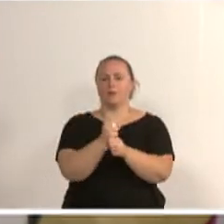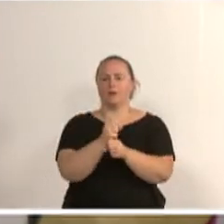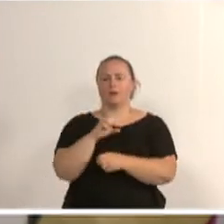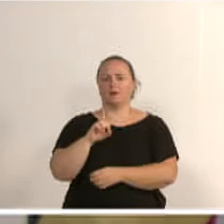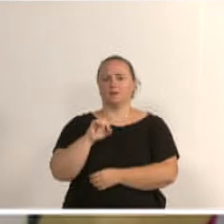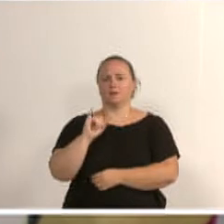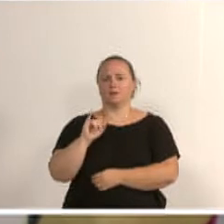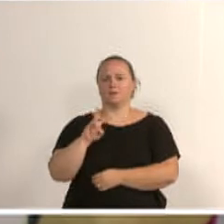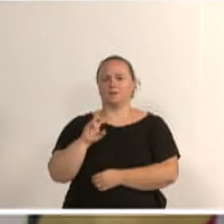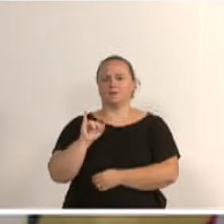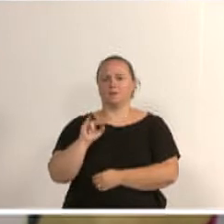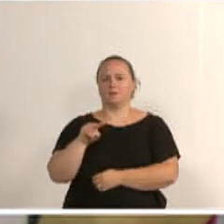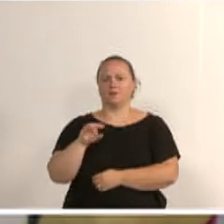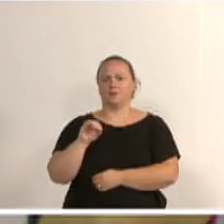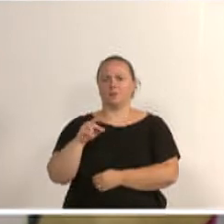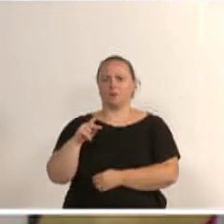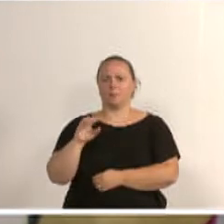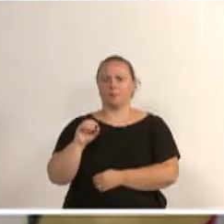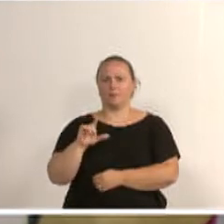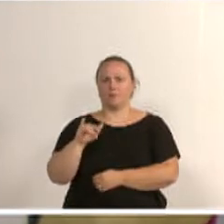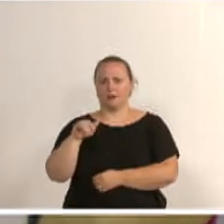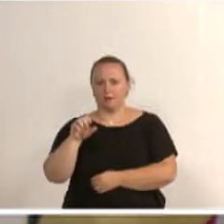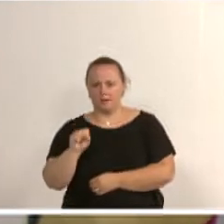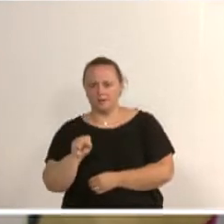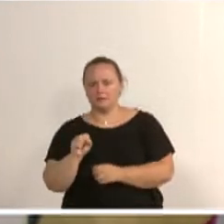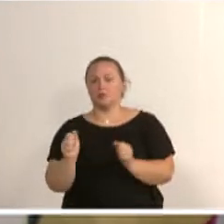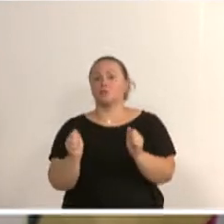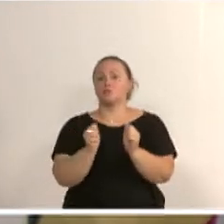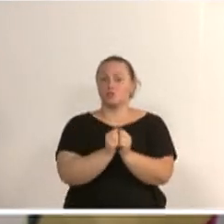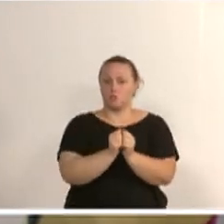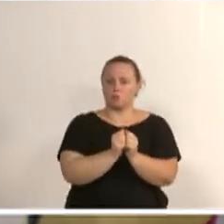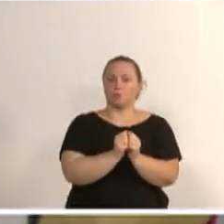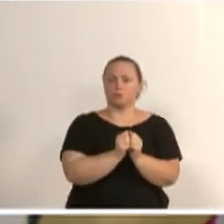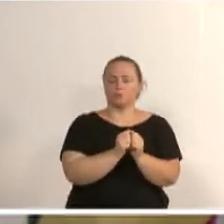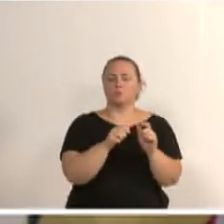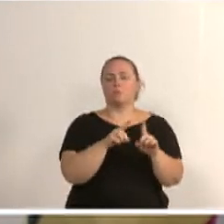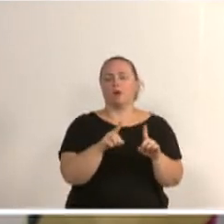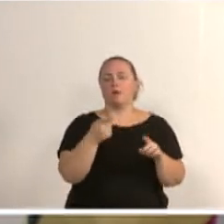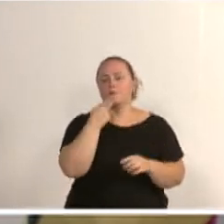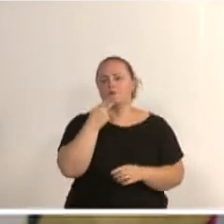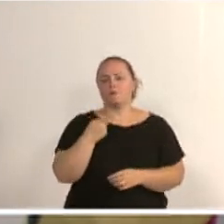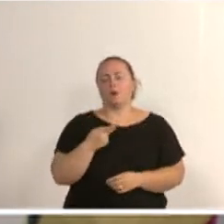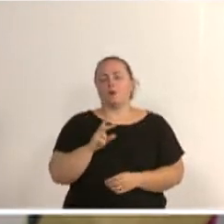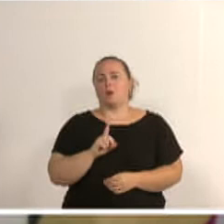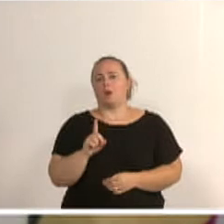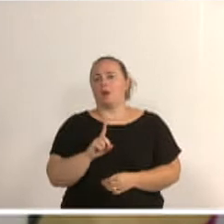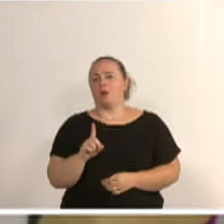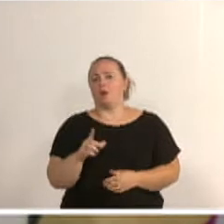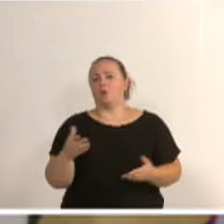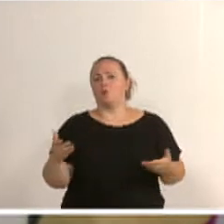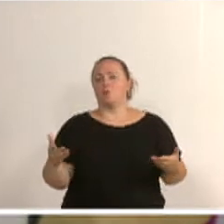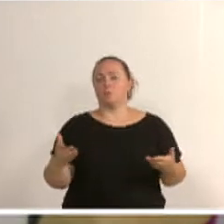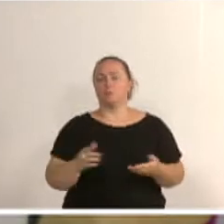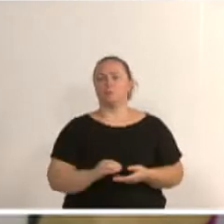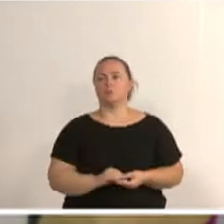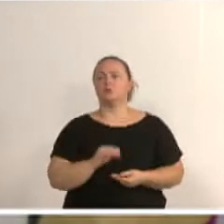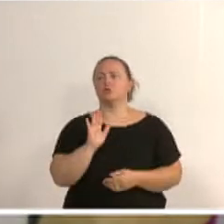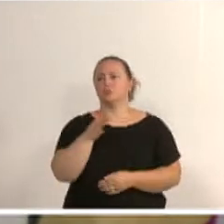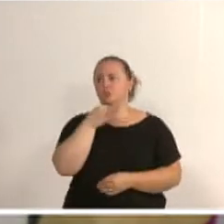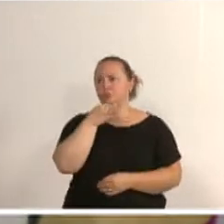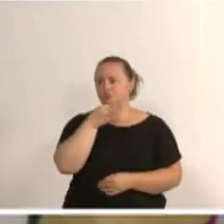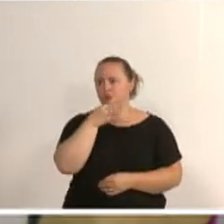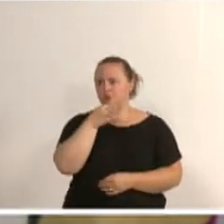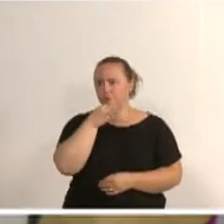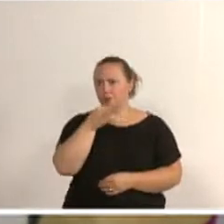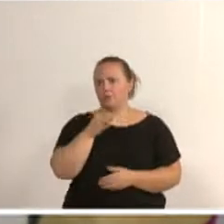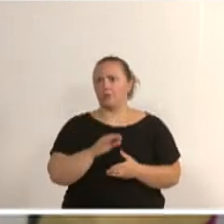com Concórdia, que certos horários eles já fazem, mas também a resposta foi não. Nós demos sugestões de diminuir.